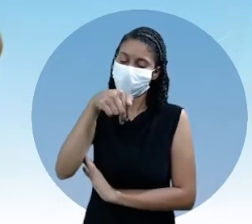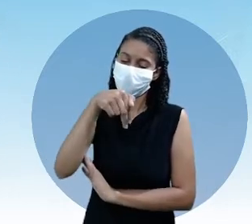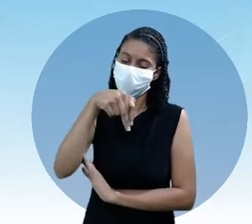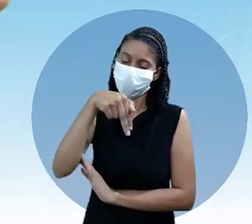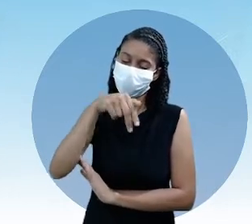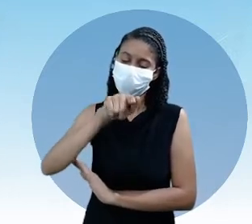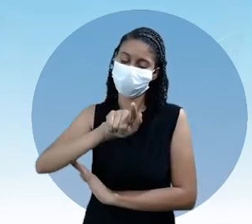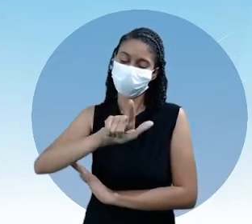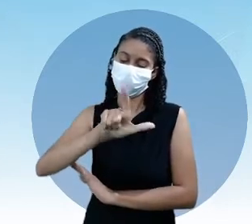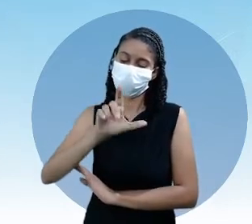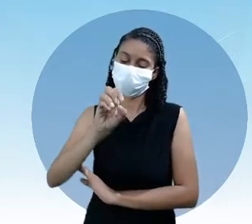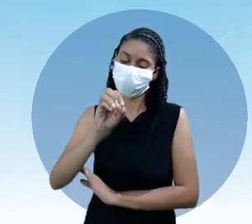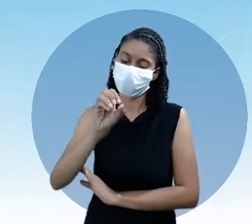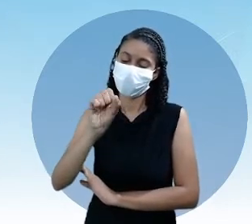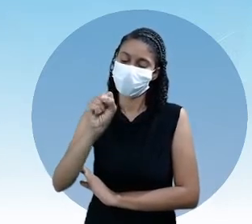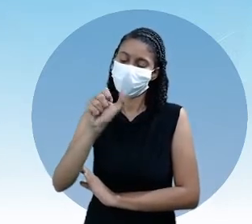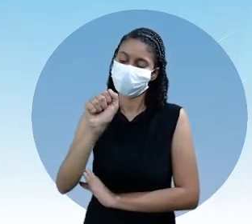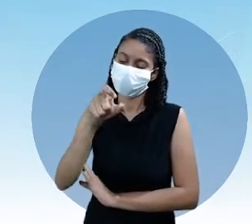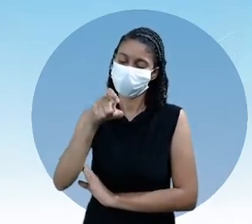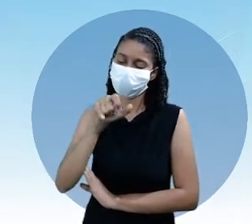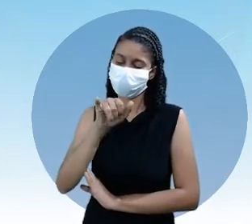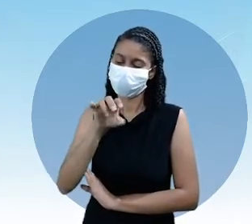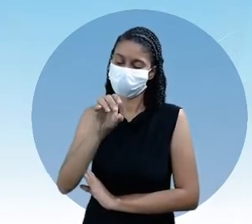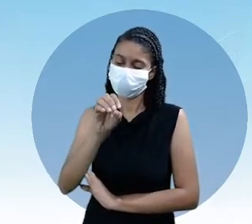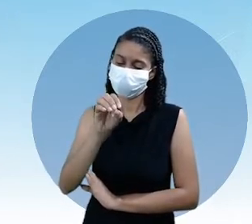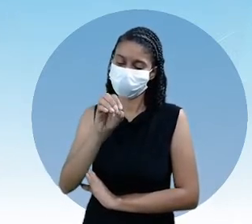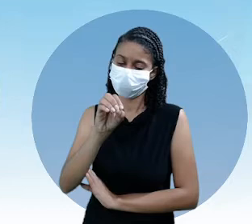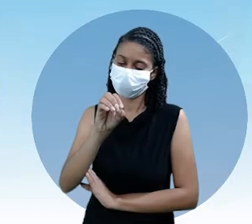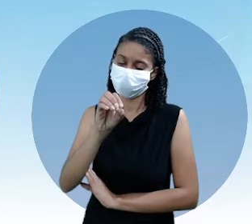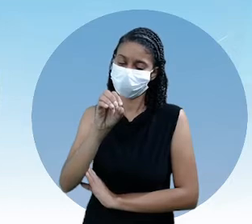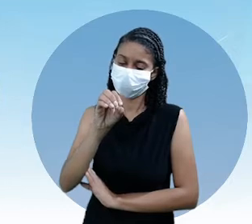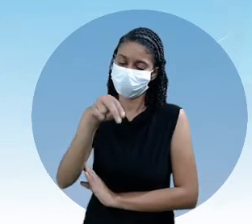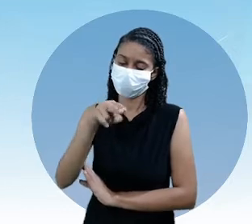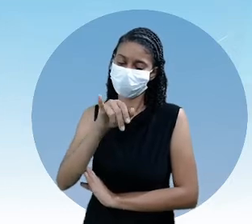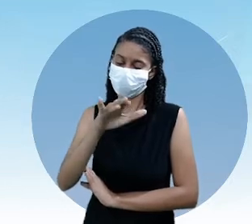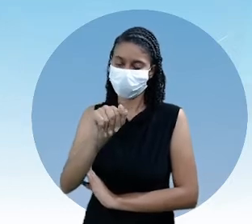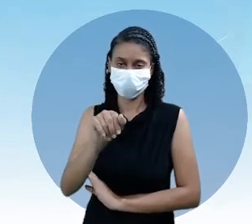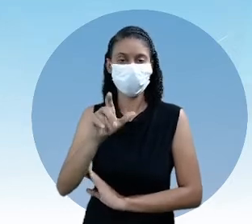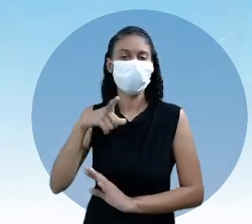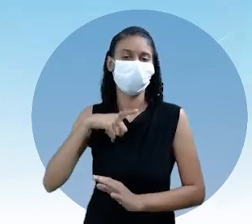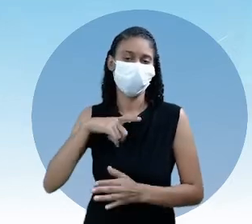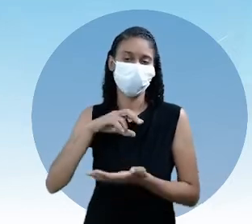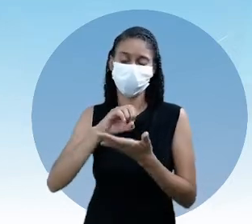mais diversas em relação ao que nós chamamos de América Latina.